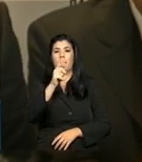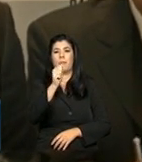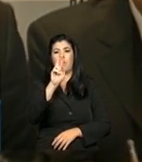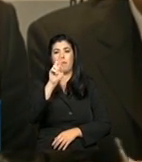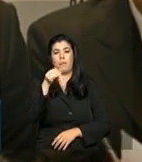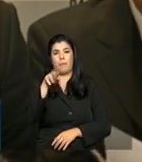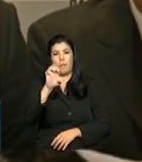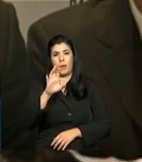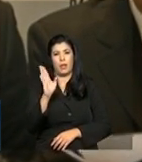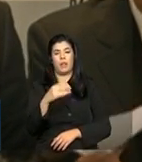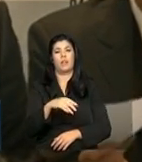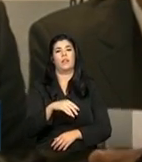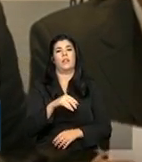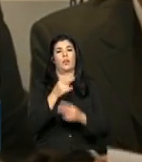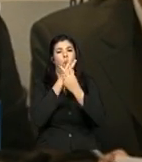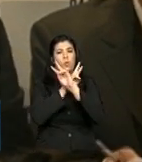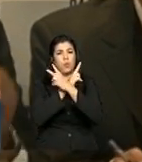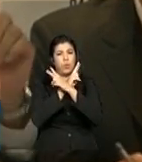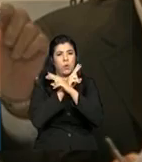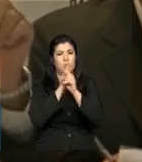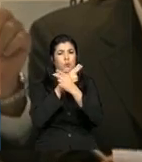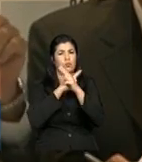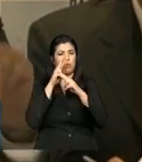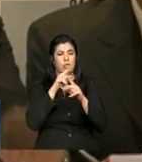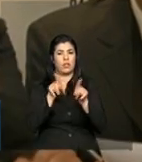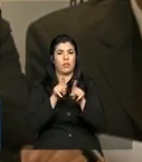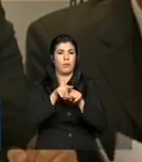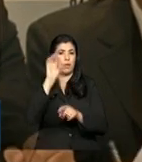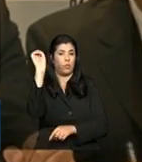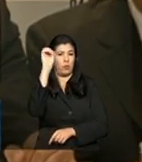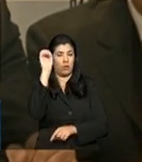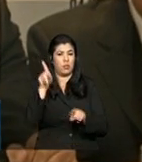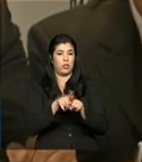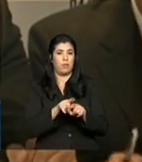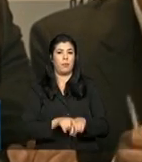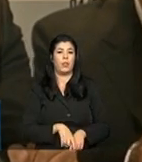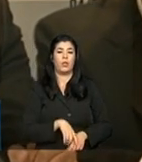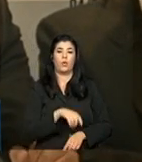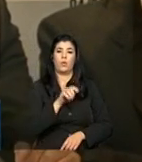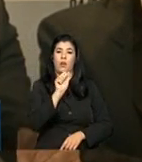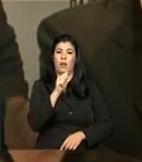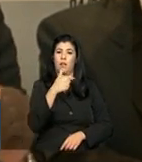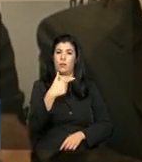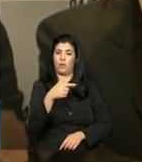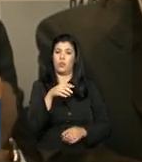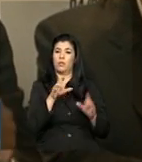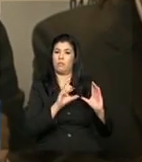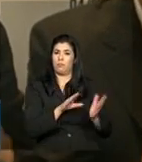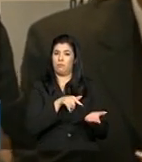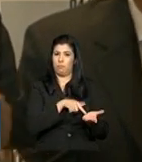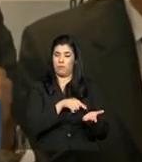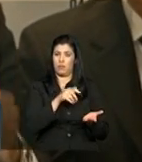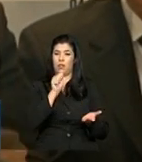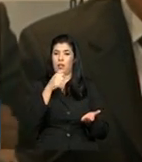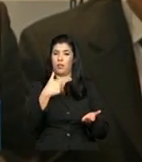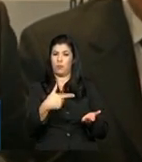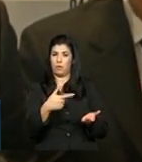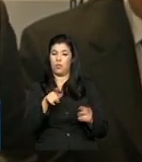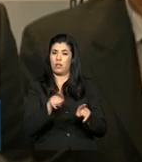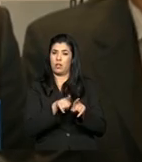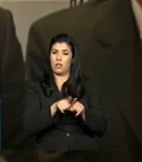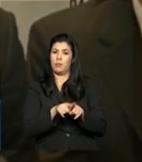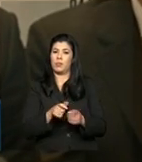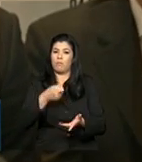no estado do Rio Grande do Sul, e também o sublote A2 vai permitir atender, ou seja, vai reforçar